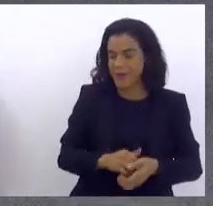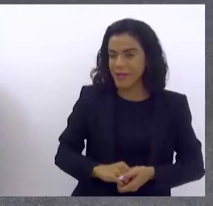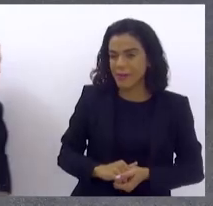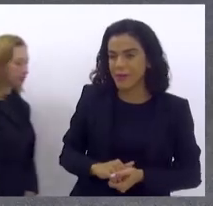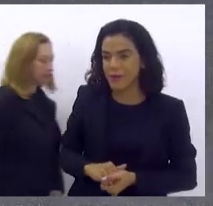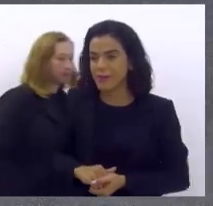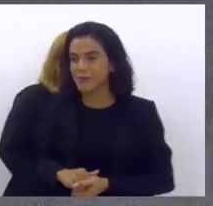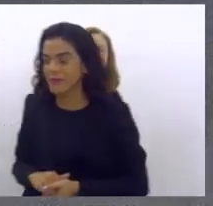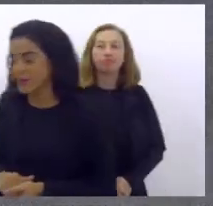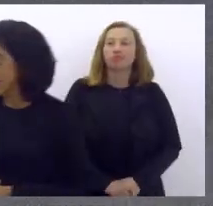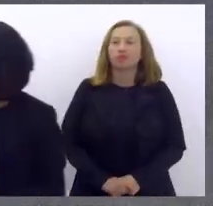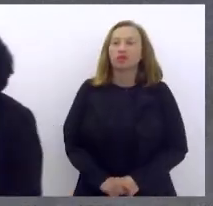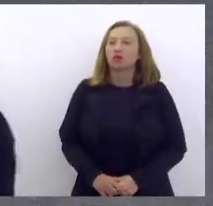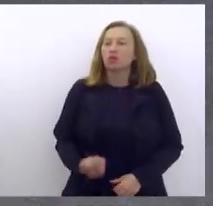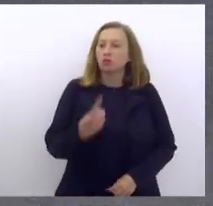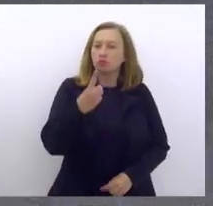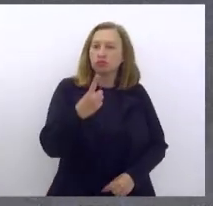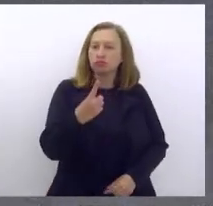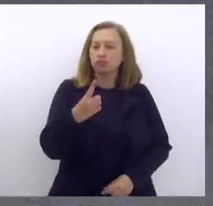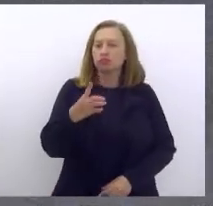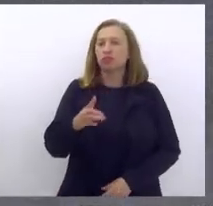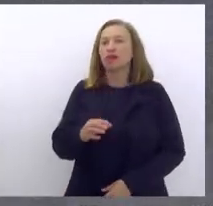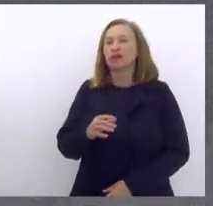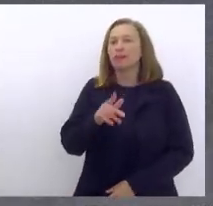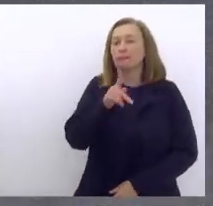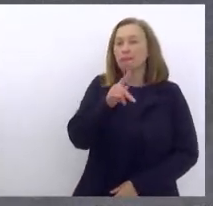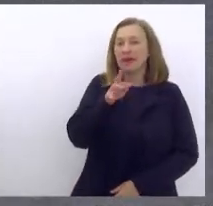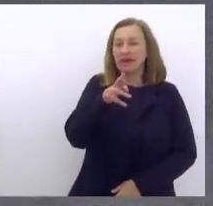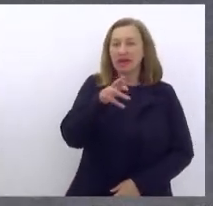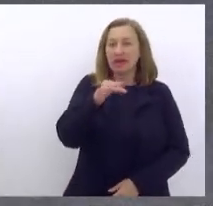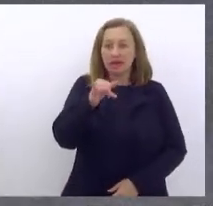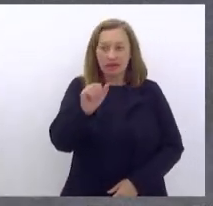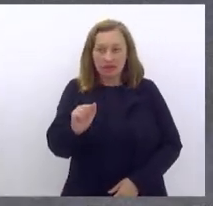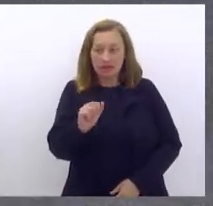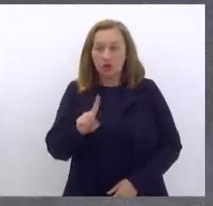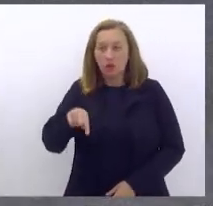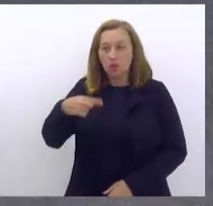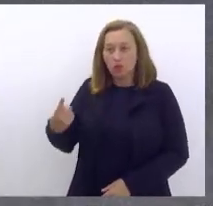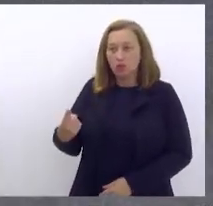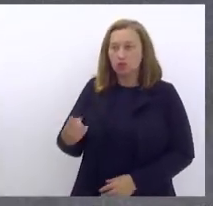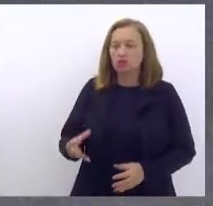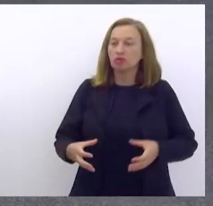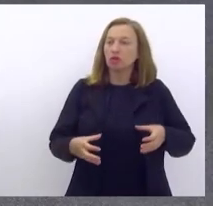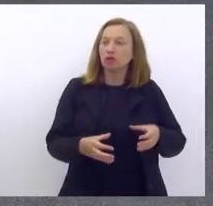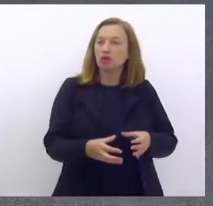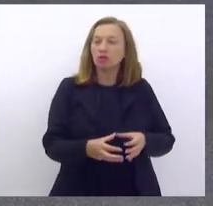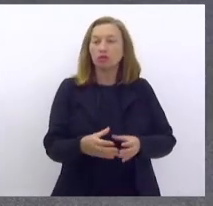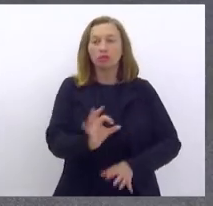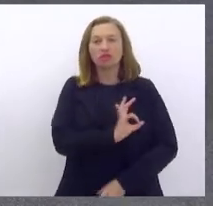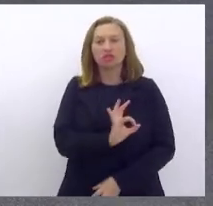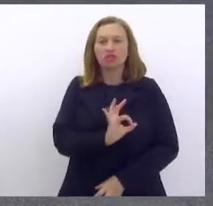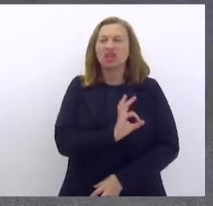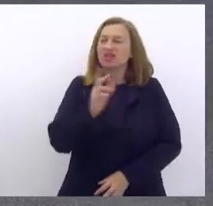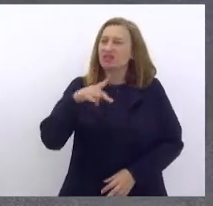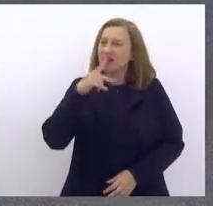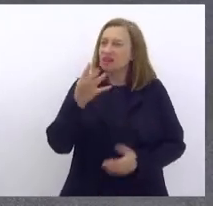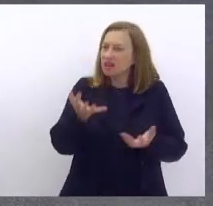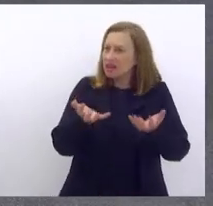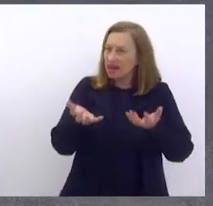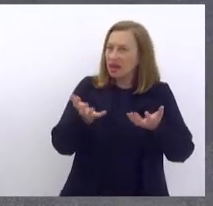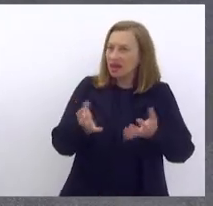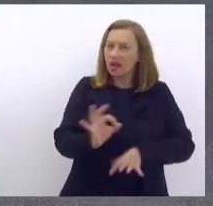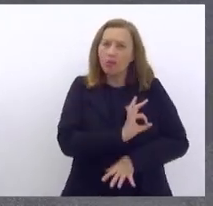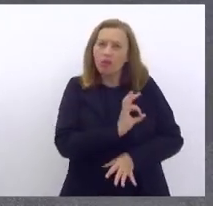dos delegados era da perícia, o outro era da CADEPOL, da Academia de Polícia. E eles disseram que o que eles querem é que a